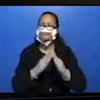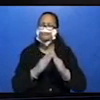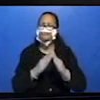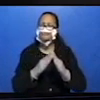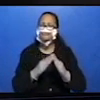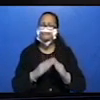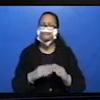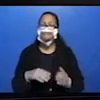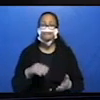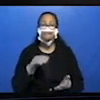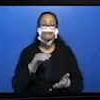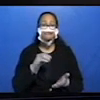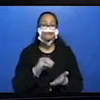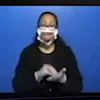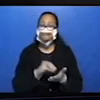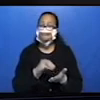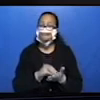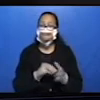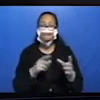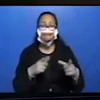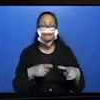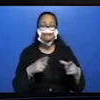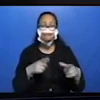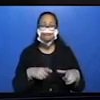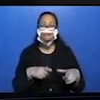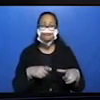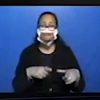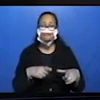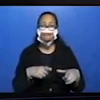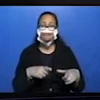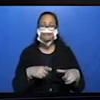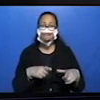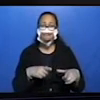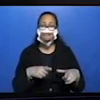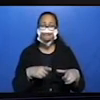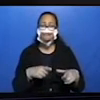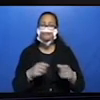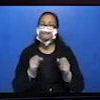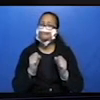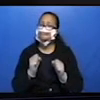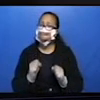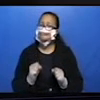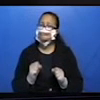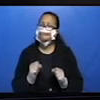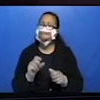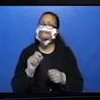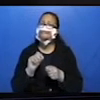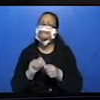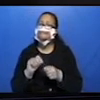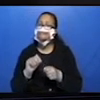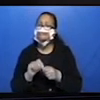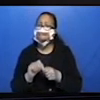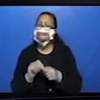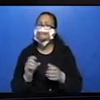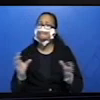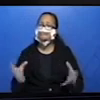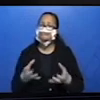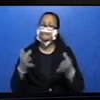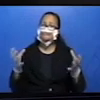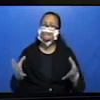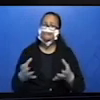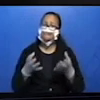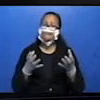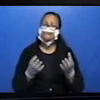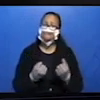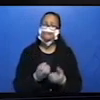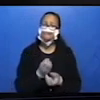A falta de espaço não é mais motivo para não montar uma horta ou um jardim. As hortaliças